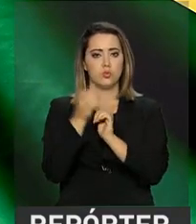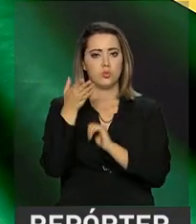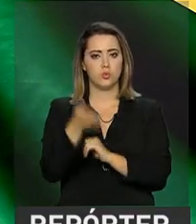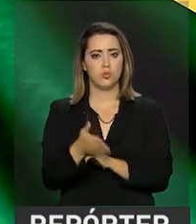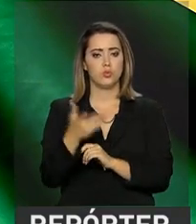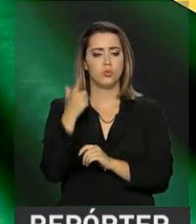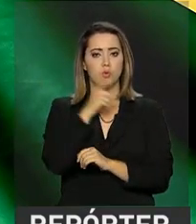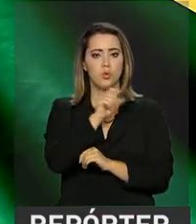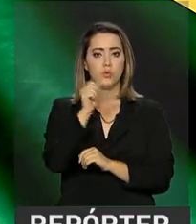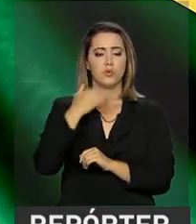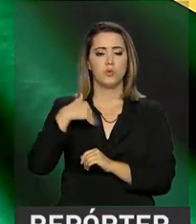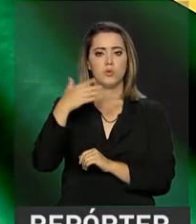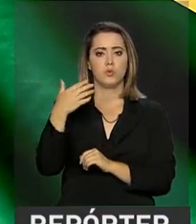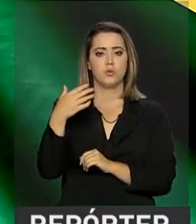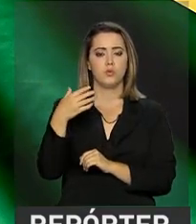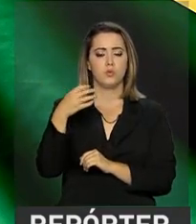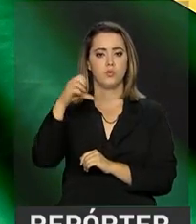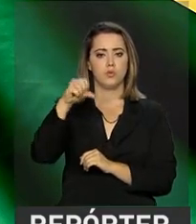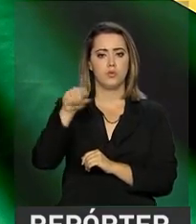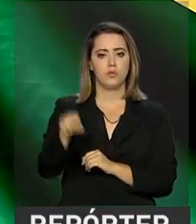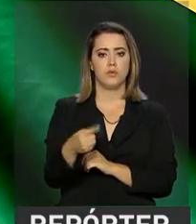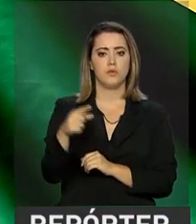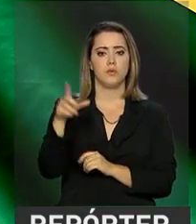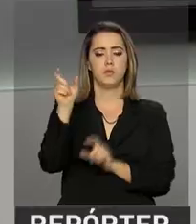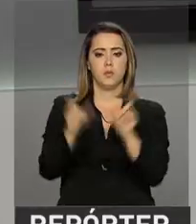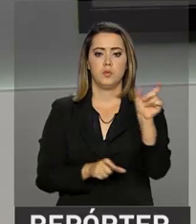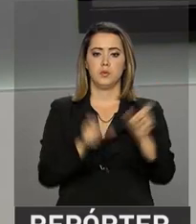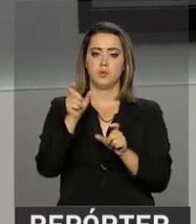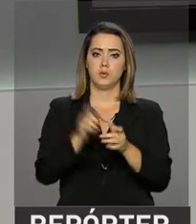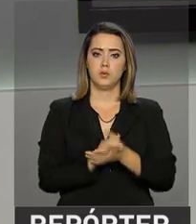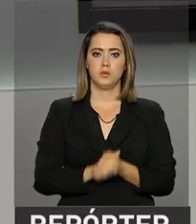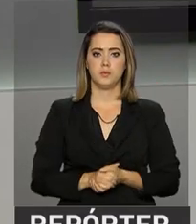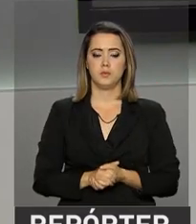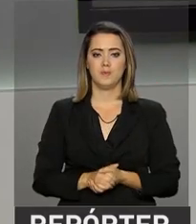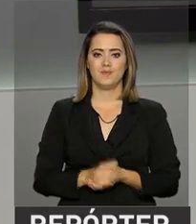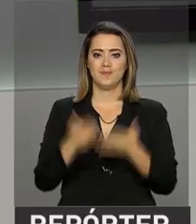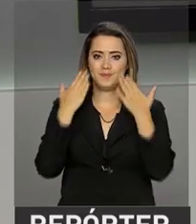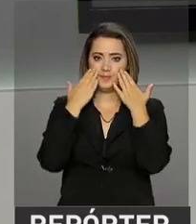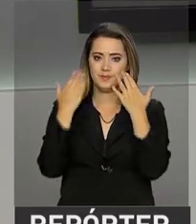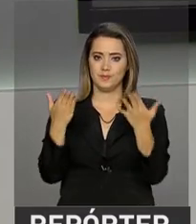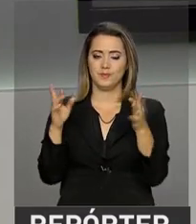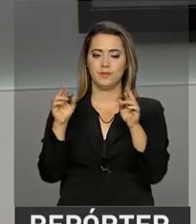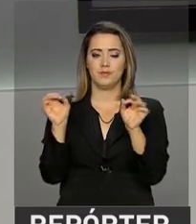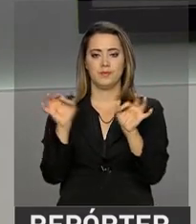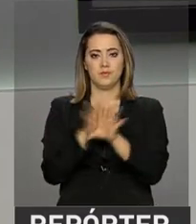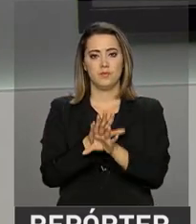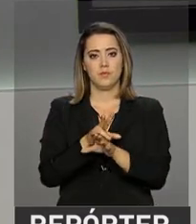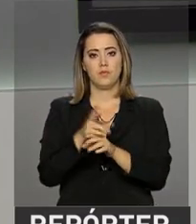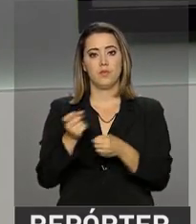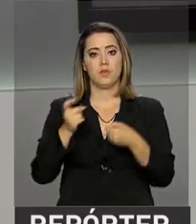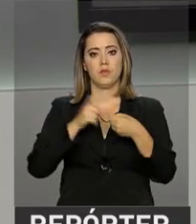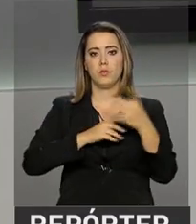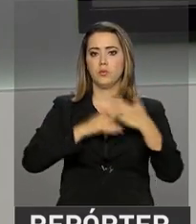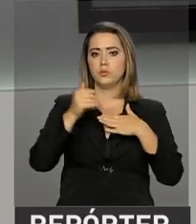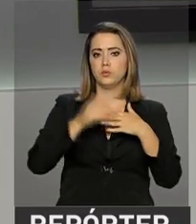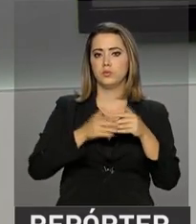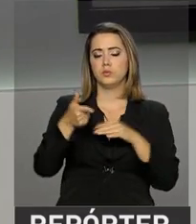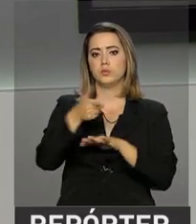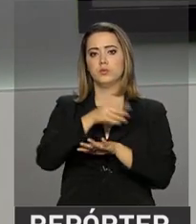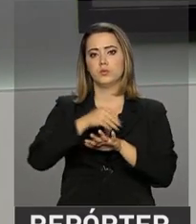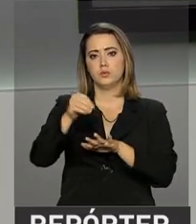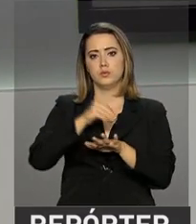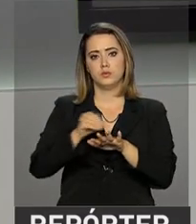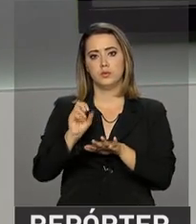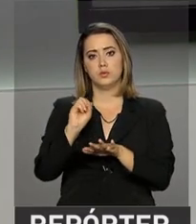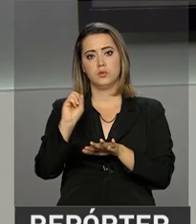atingiu um público de 9.000 pessoas o repórter NBR fica por aqui nós voltamos a qualquer momento